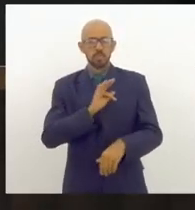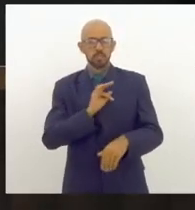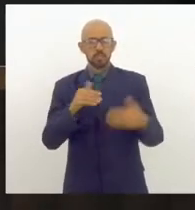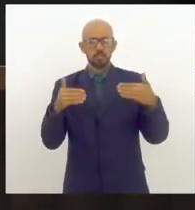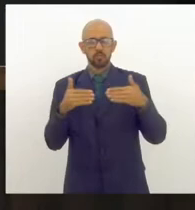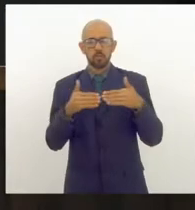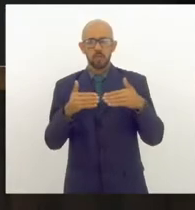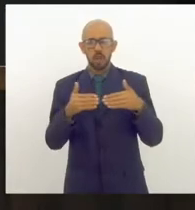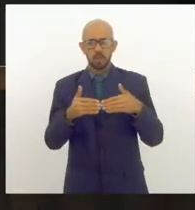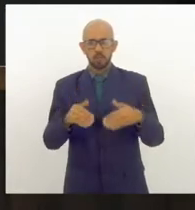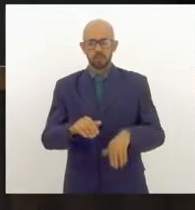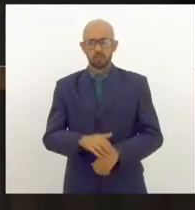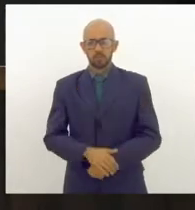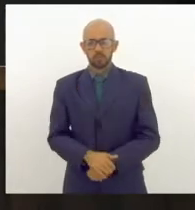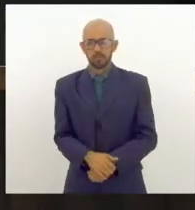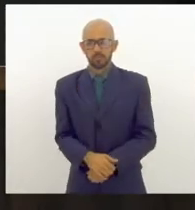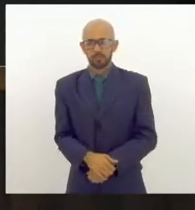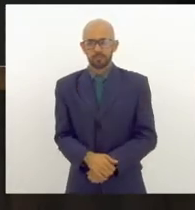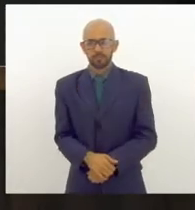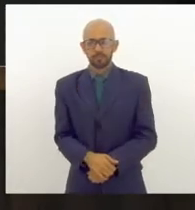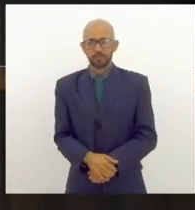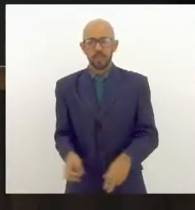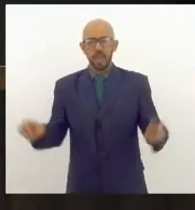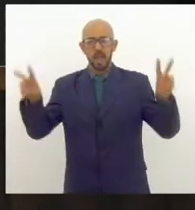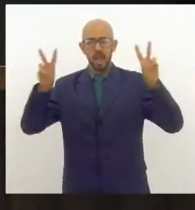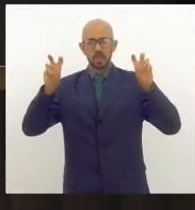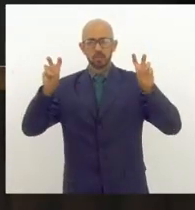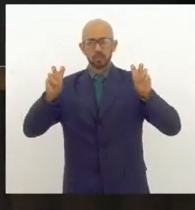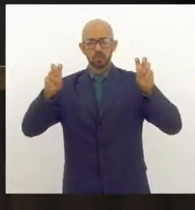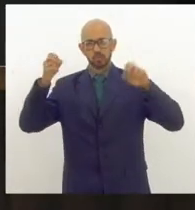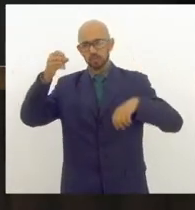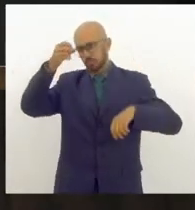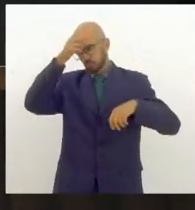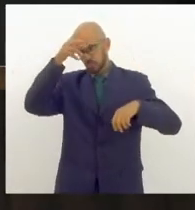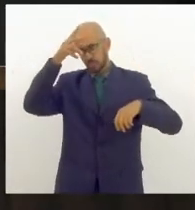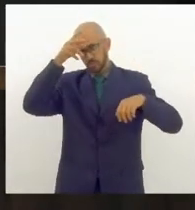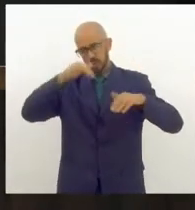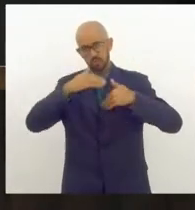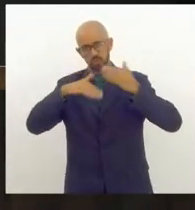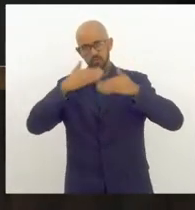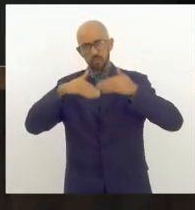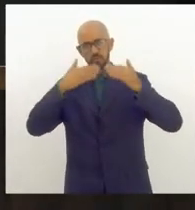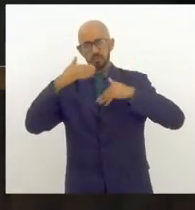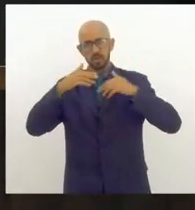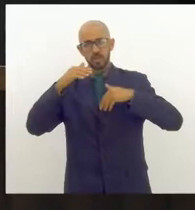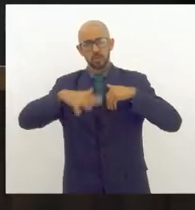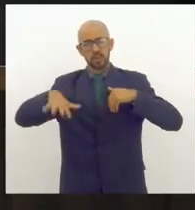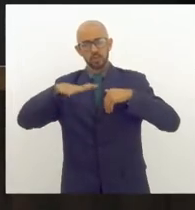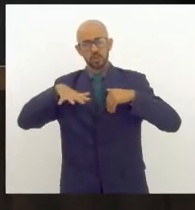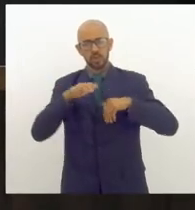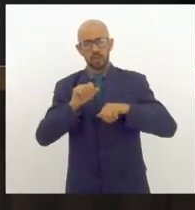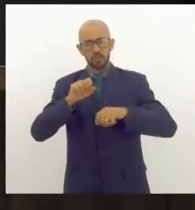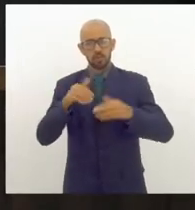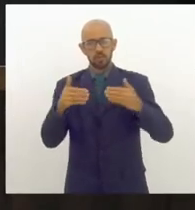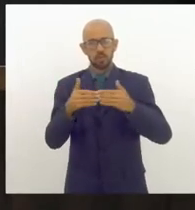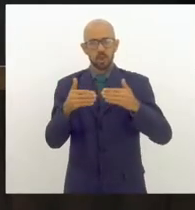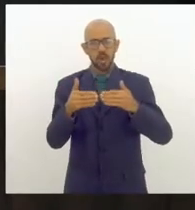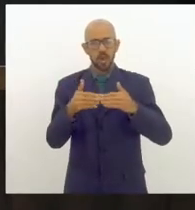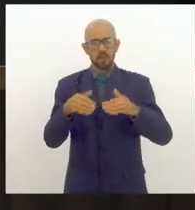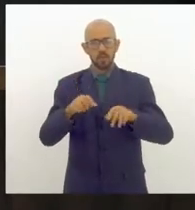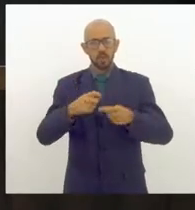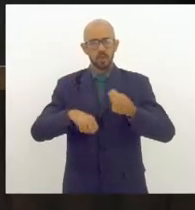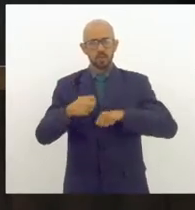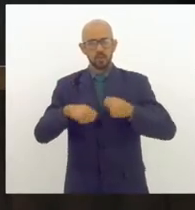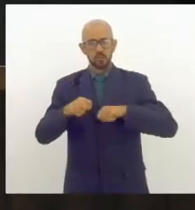favorável. De assuntos municipais, desenvolvimento regional, favorável. De trabalho, legislação social e seguridade social, favorável. De economia